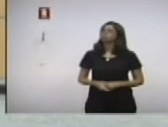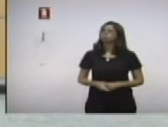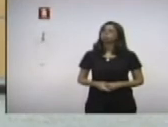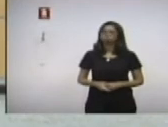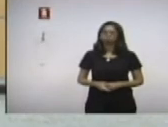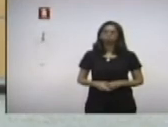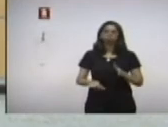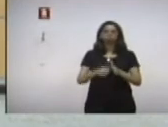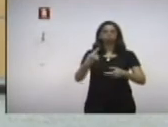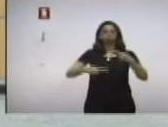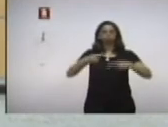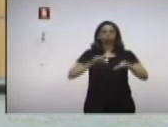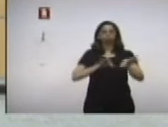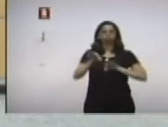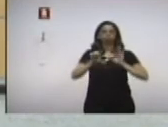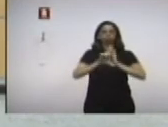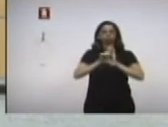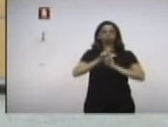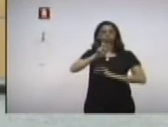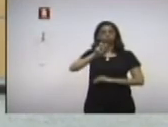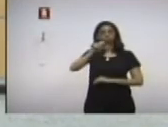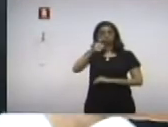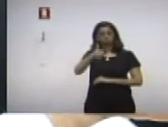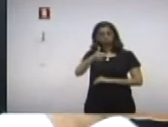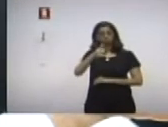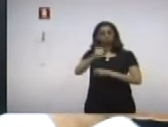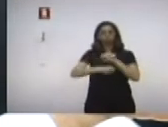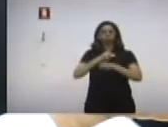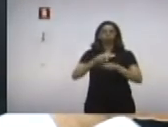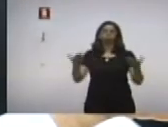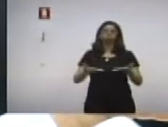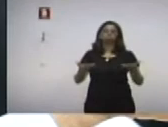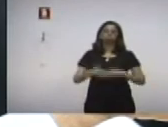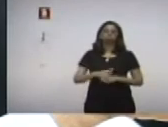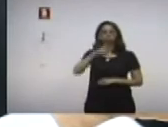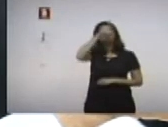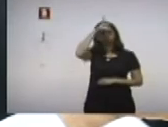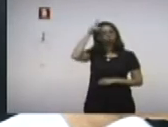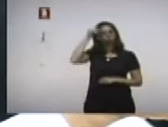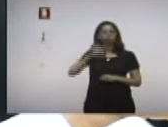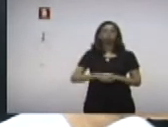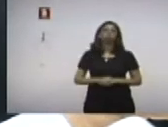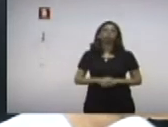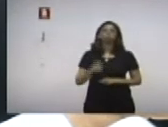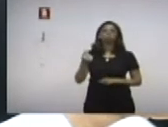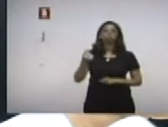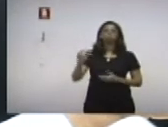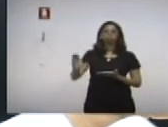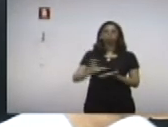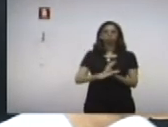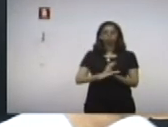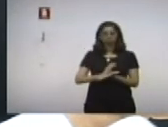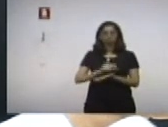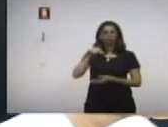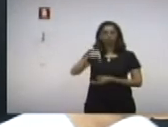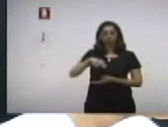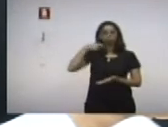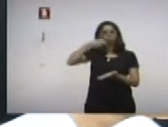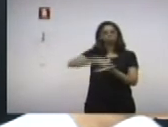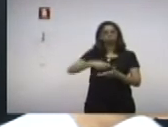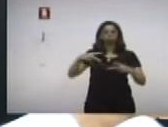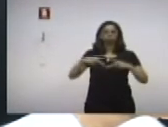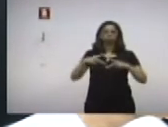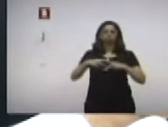a primeira discussão do projeto de lei nº 51/2014 do executivo que estima a receita e fixa a despesa do município